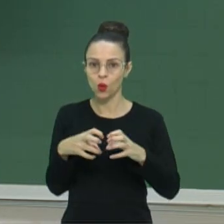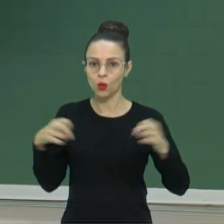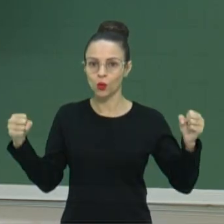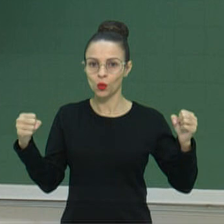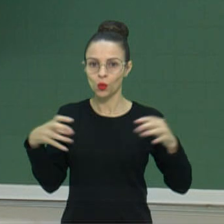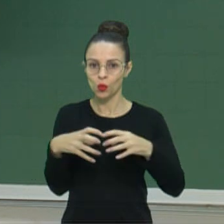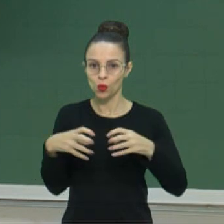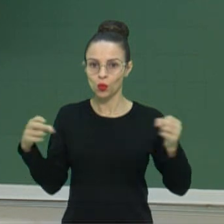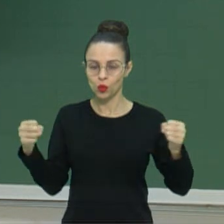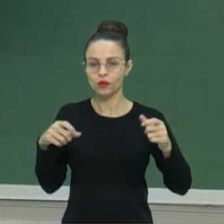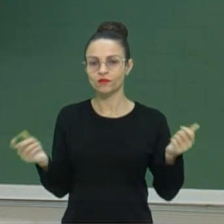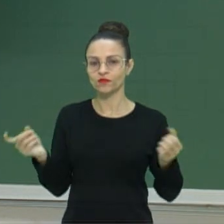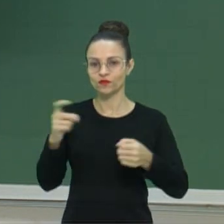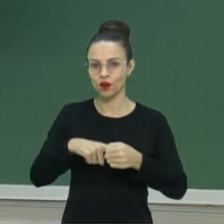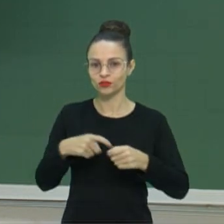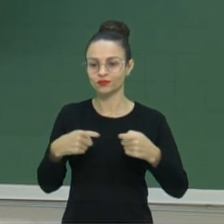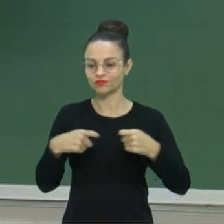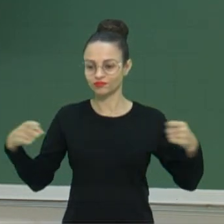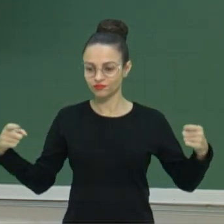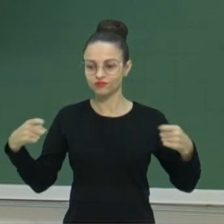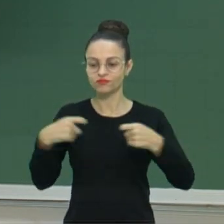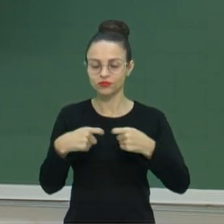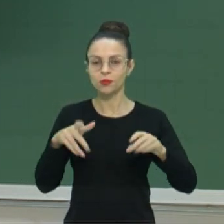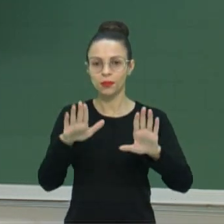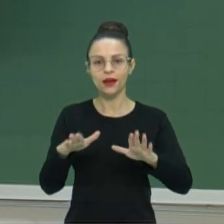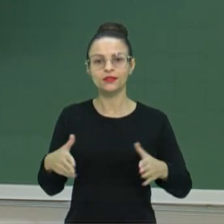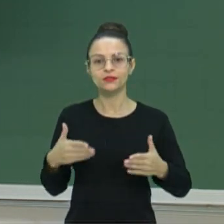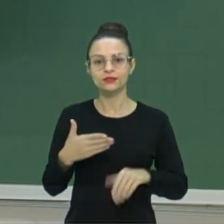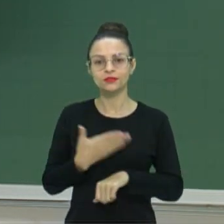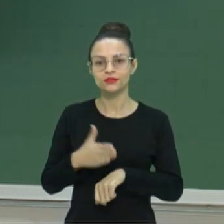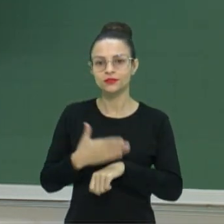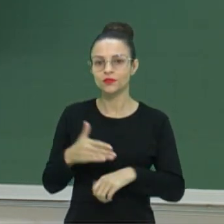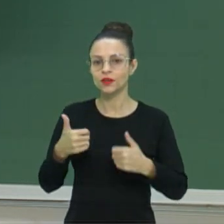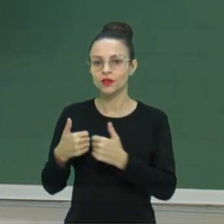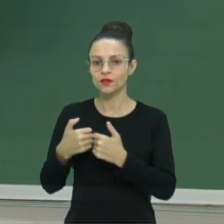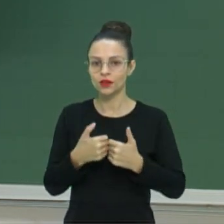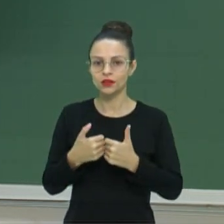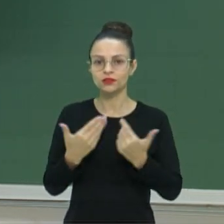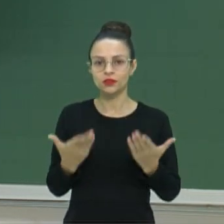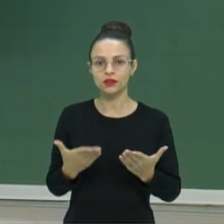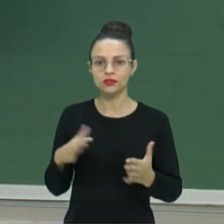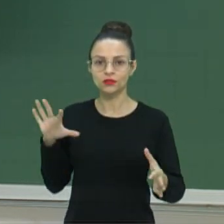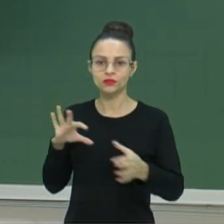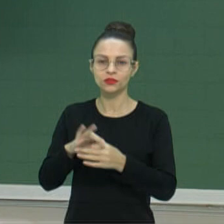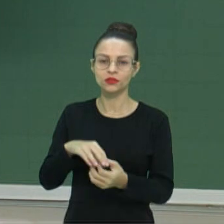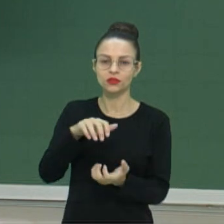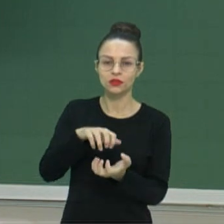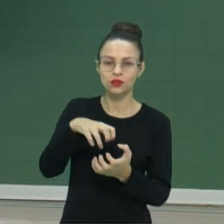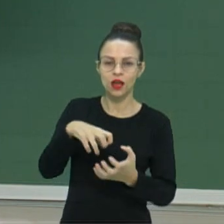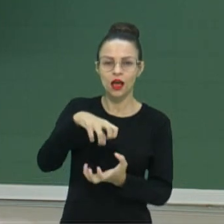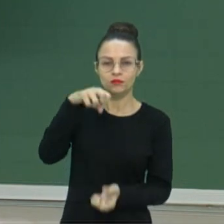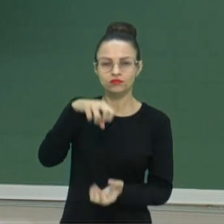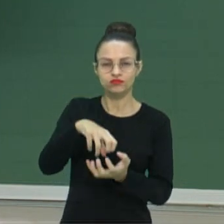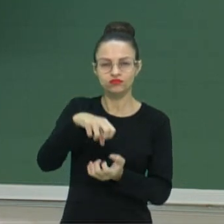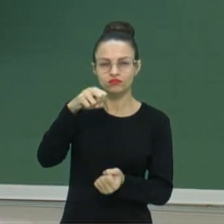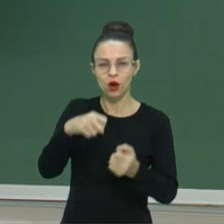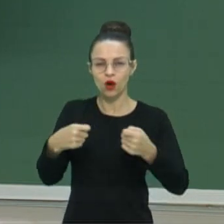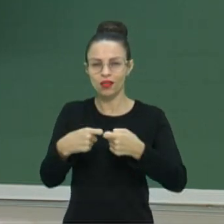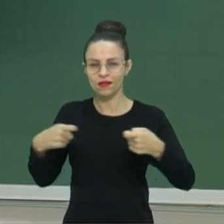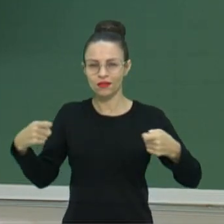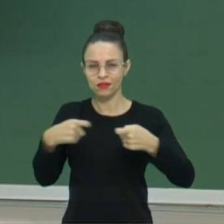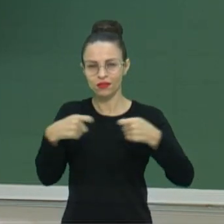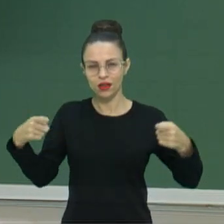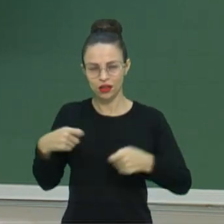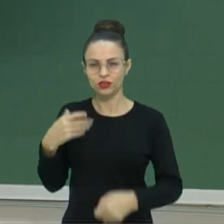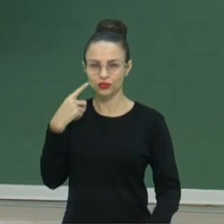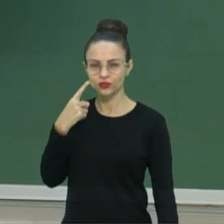posição original. Mas nos nossos exercícios de física, normalmente nós associamos isso a molas e elásticos. Por isso que eu já coloquei aqui no slide para facilitar um